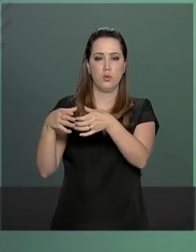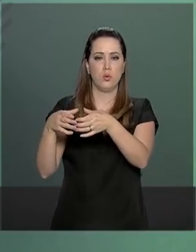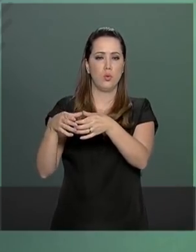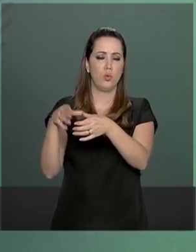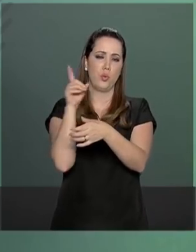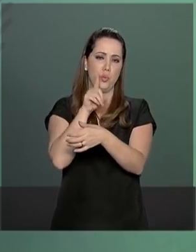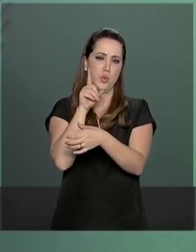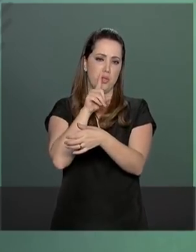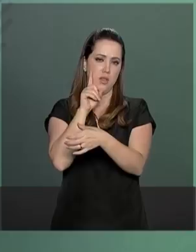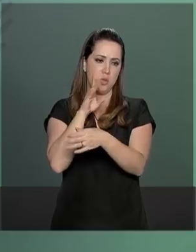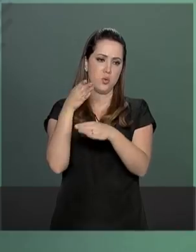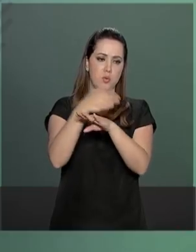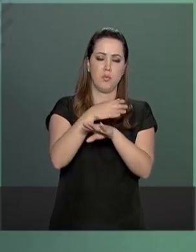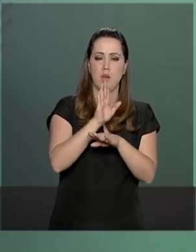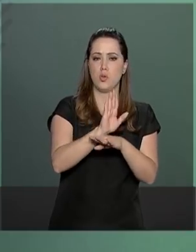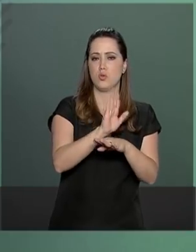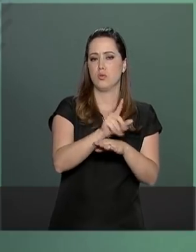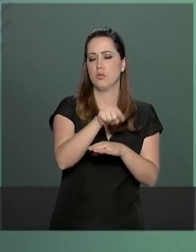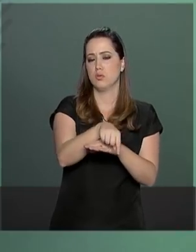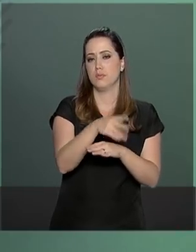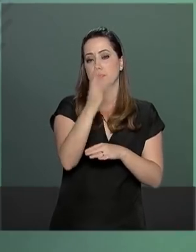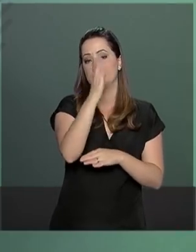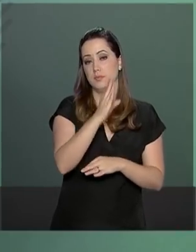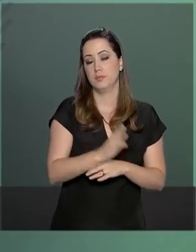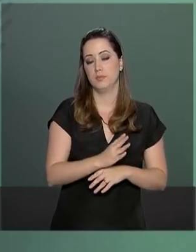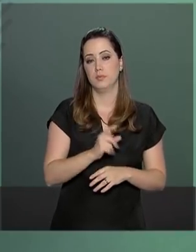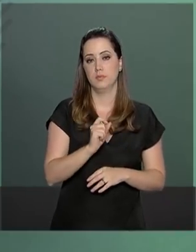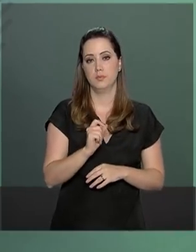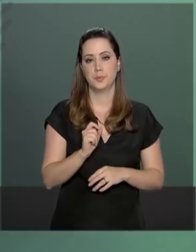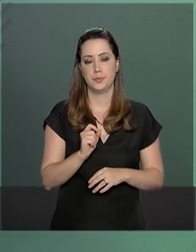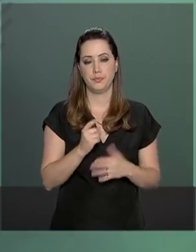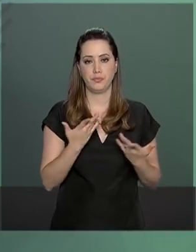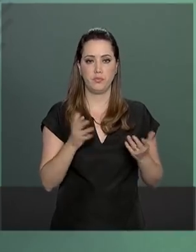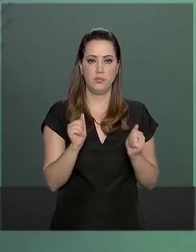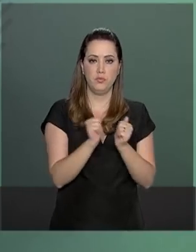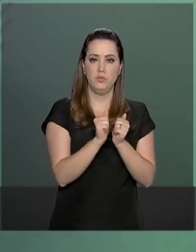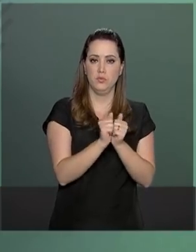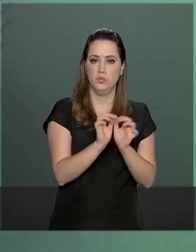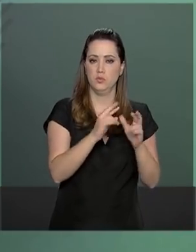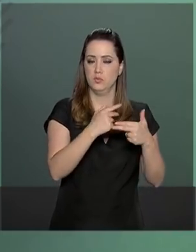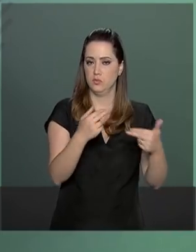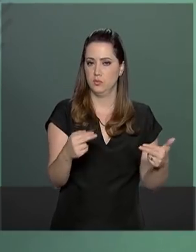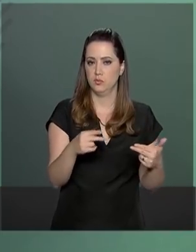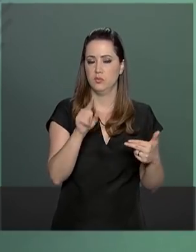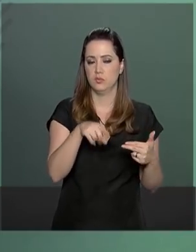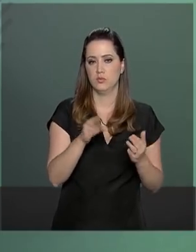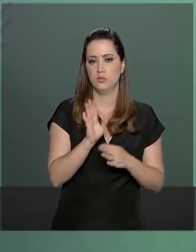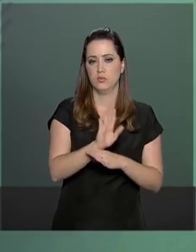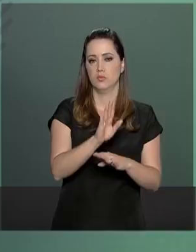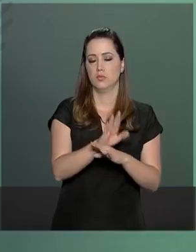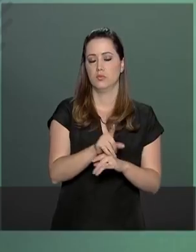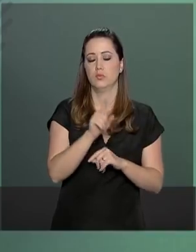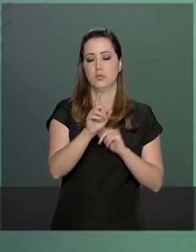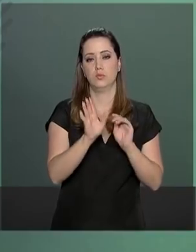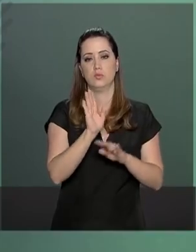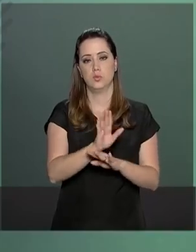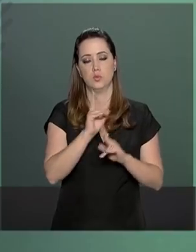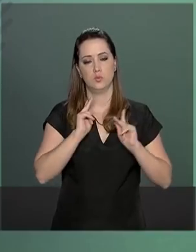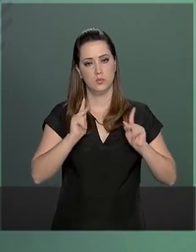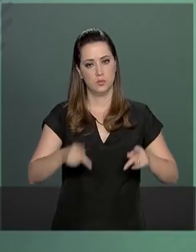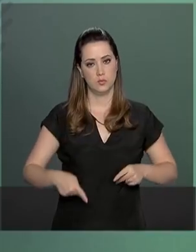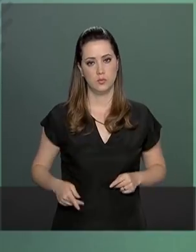dos estados unidos para complementar esse esse conjunto de meios que vão dar suporte essa ajuda